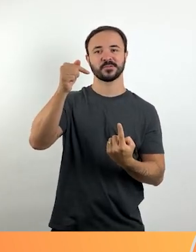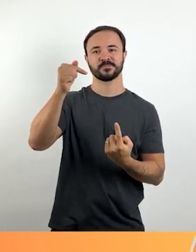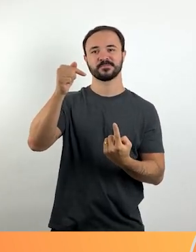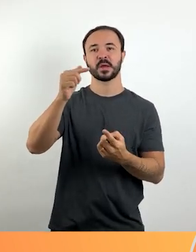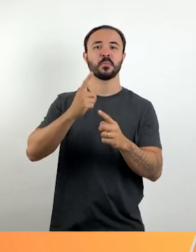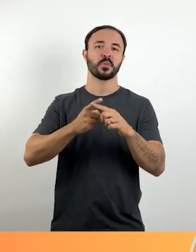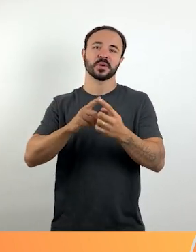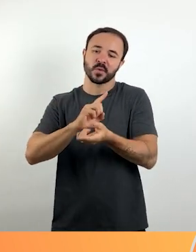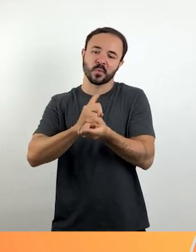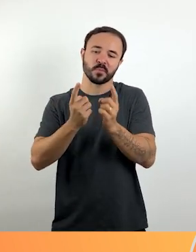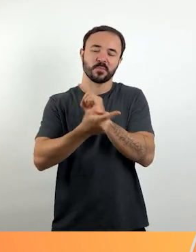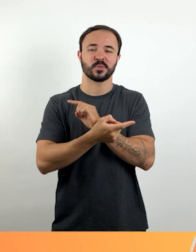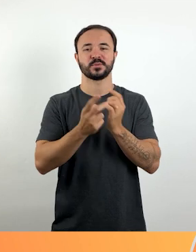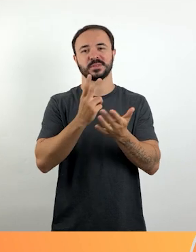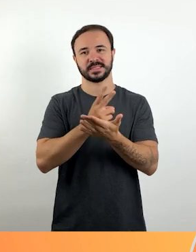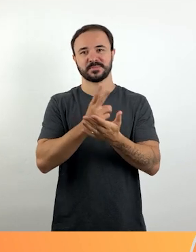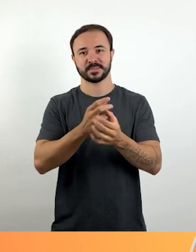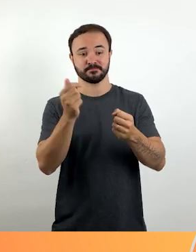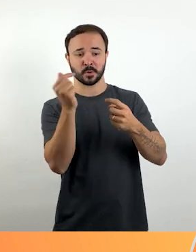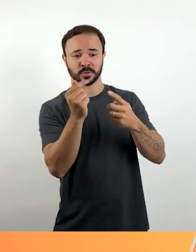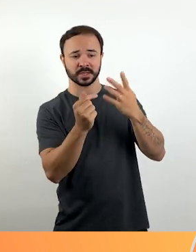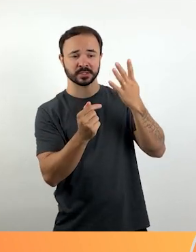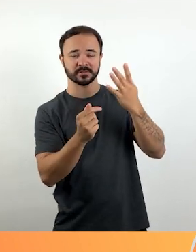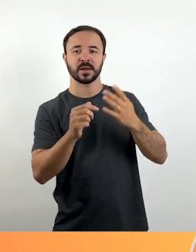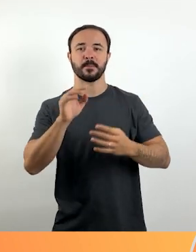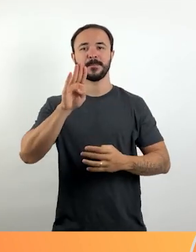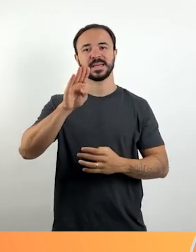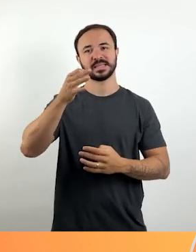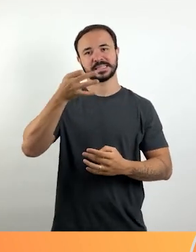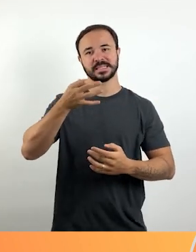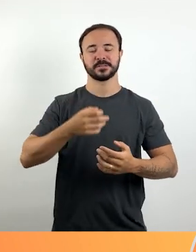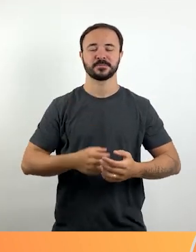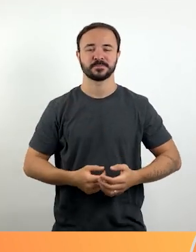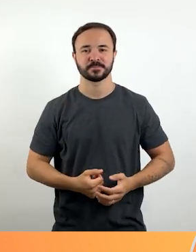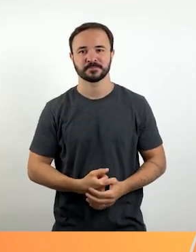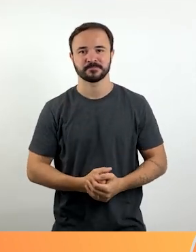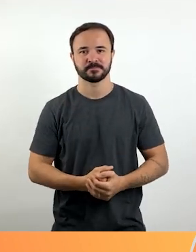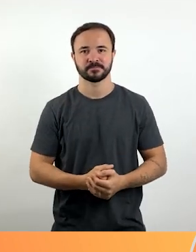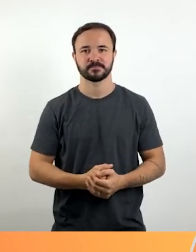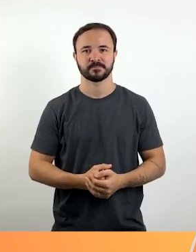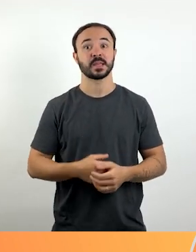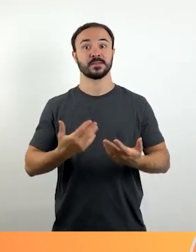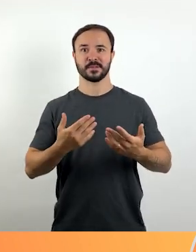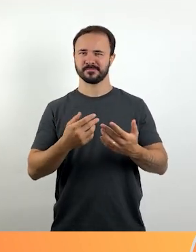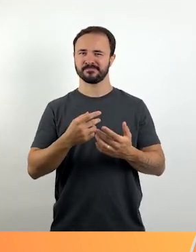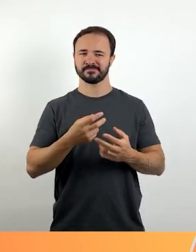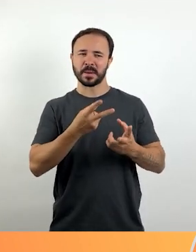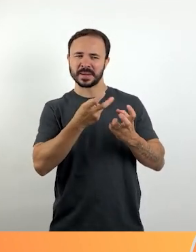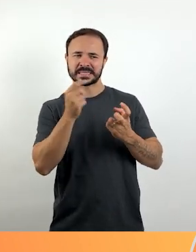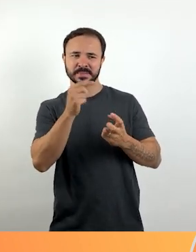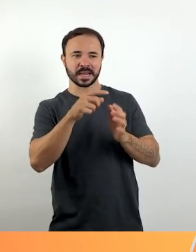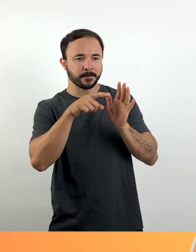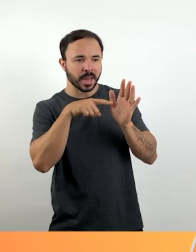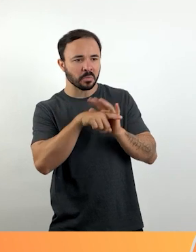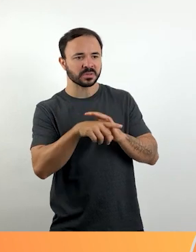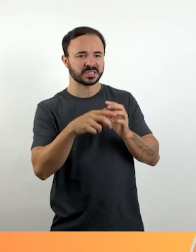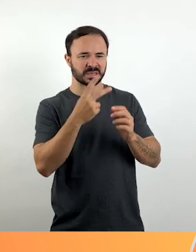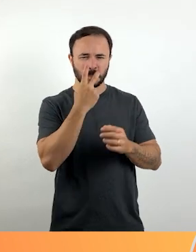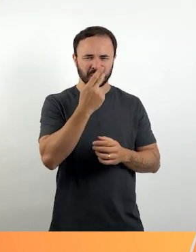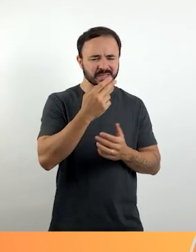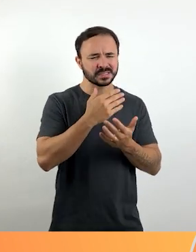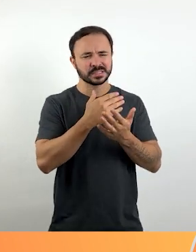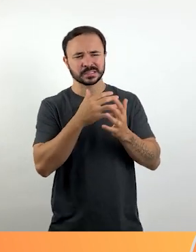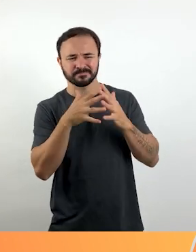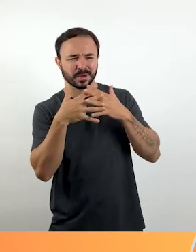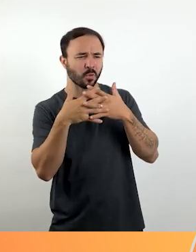a alternativa de letra B. Olha só essa questão. Inicialmente parece ser assim bem confusa, né? Mas